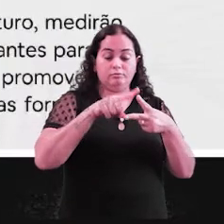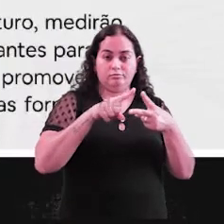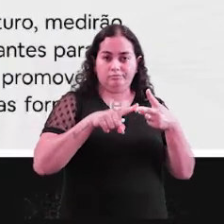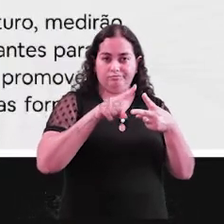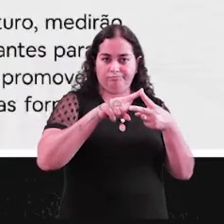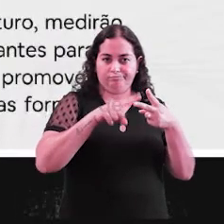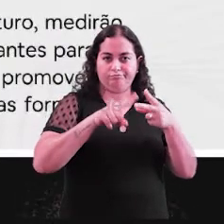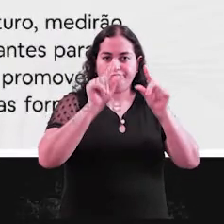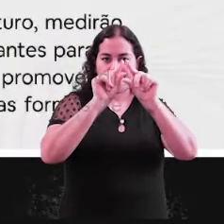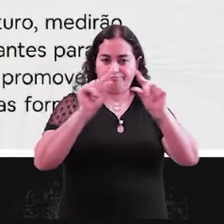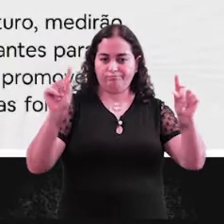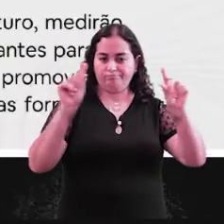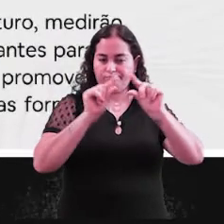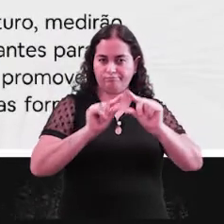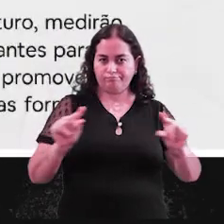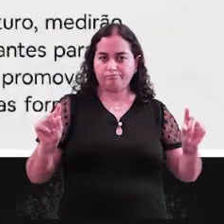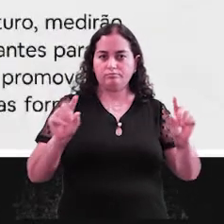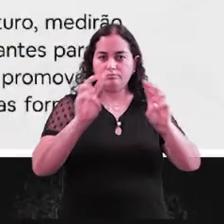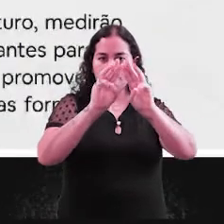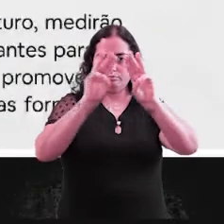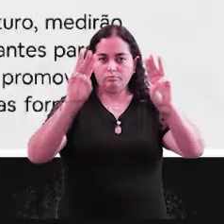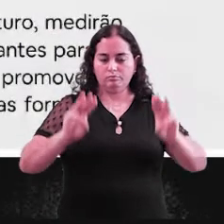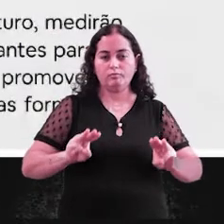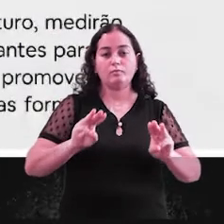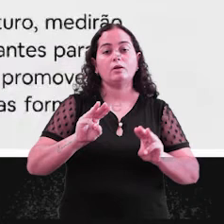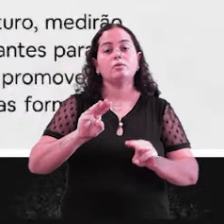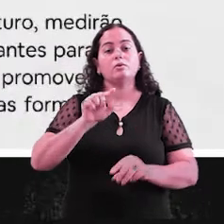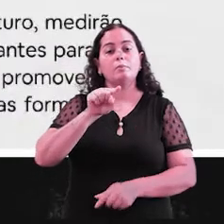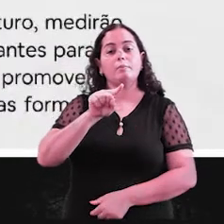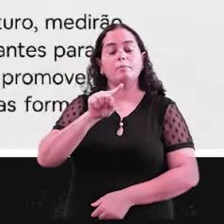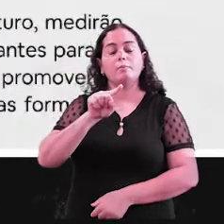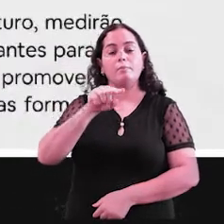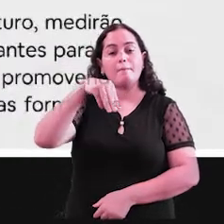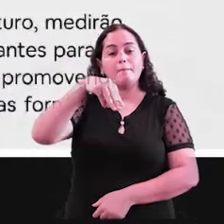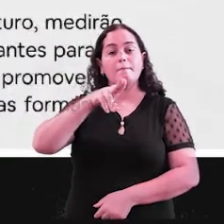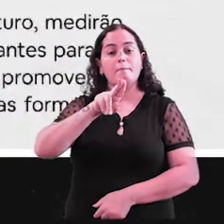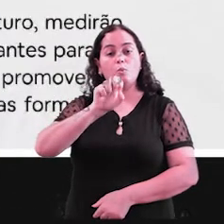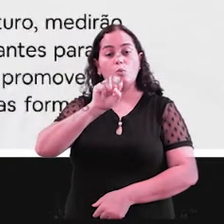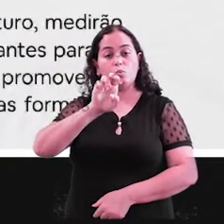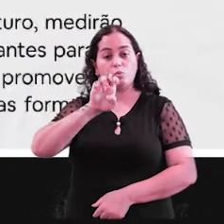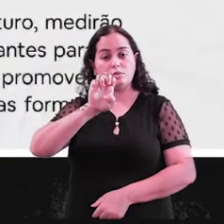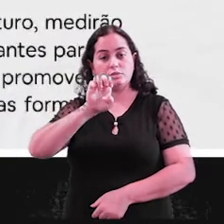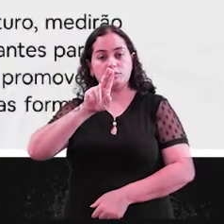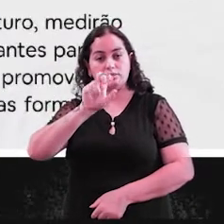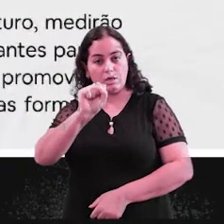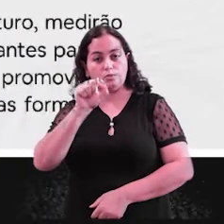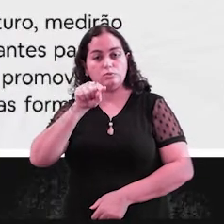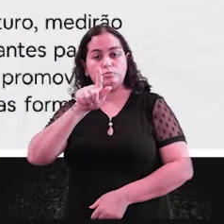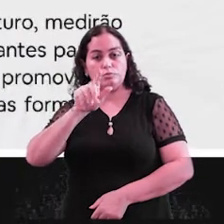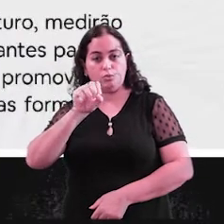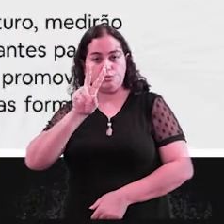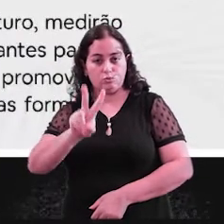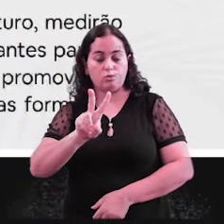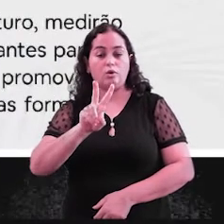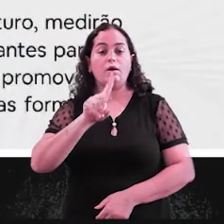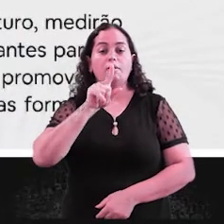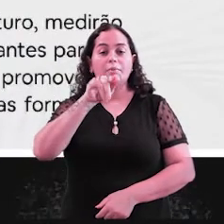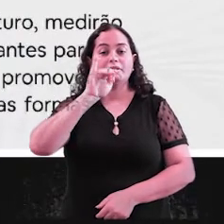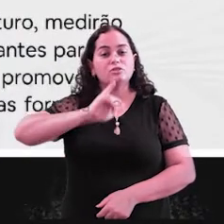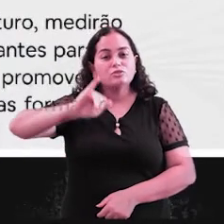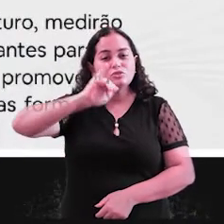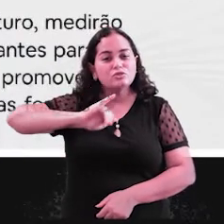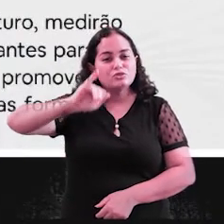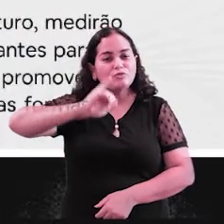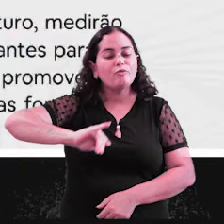2 trechos que eu peguei do museus.gov, quando estavam divulgando a temática do evento,